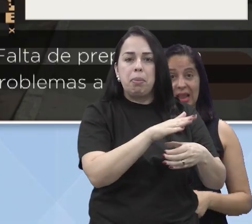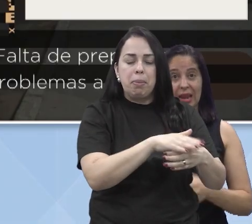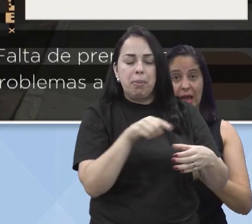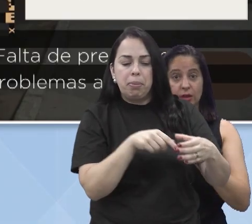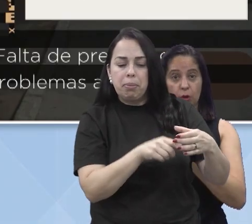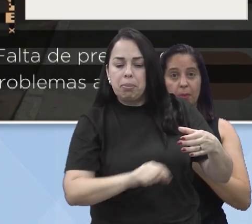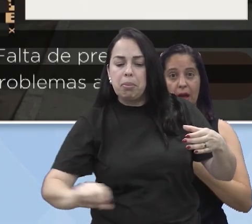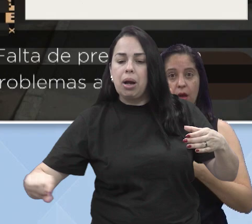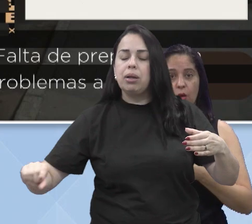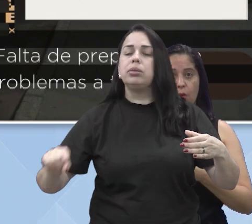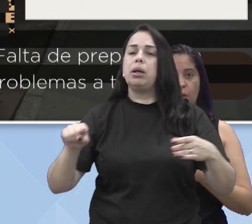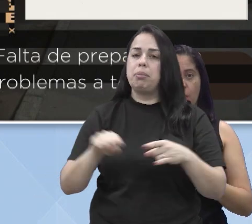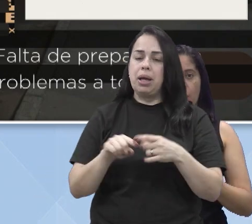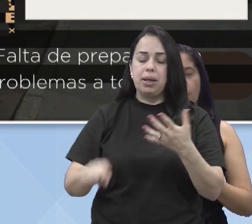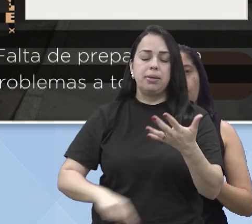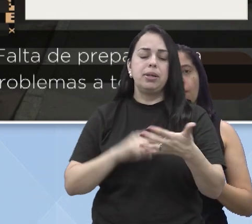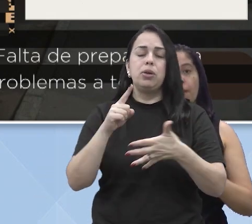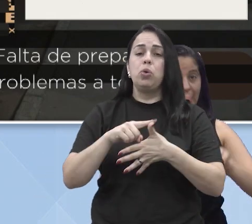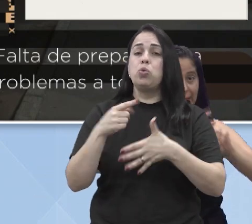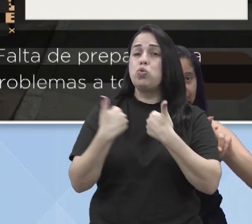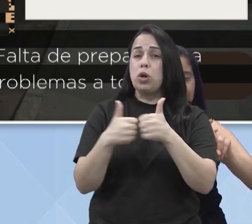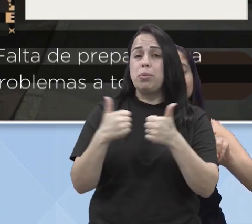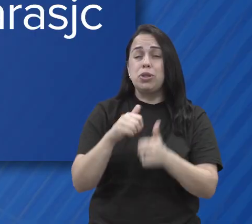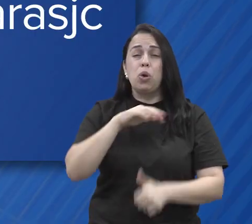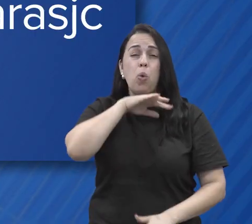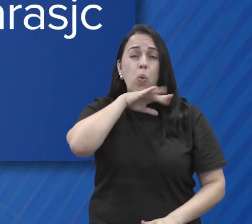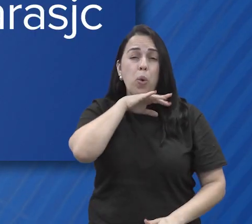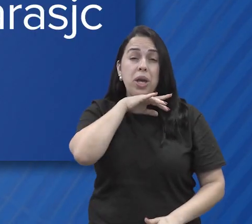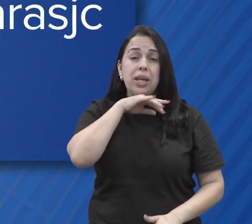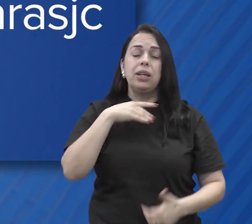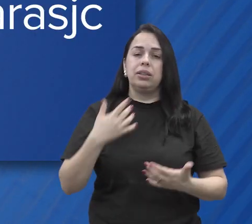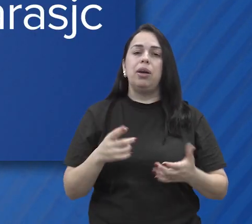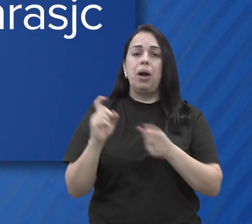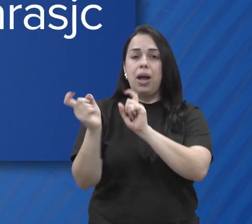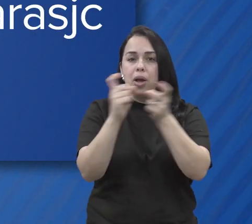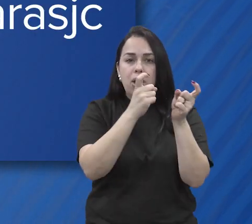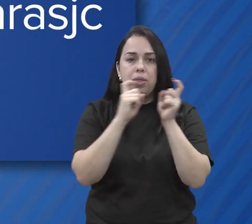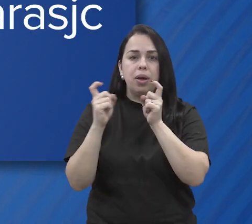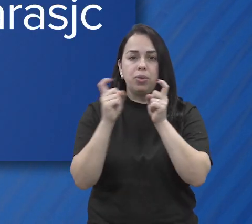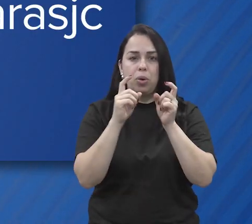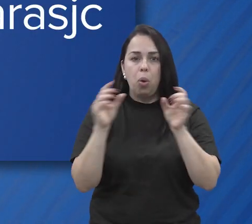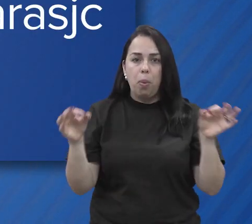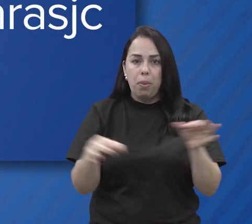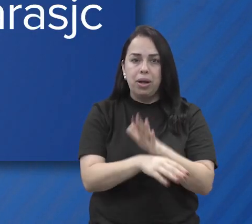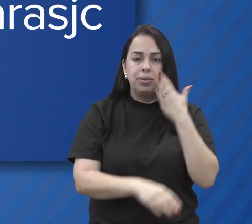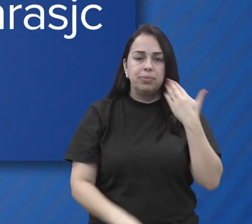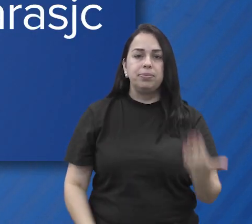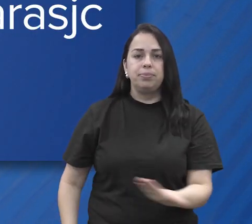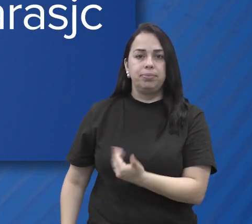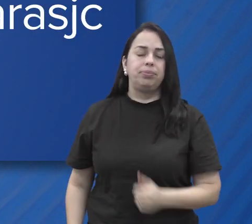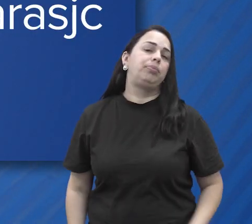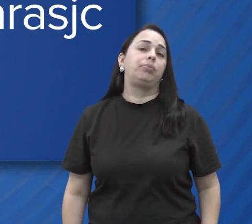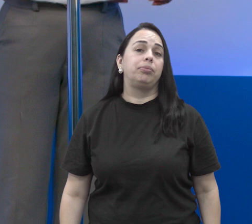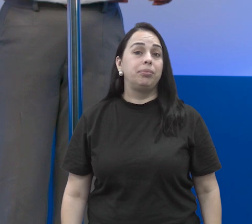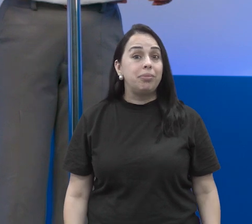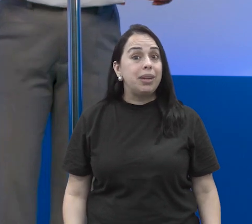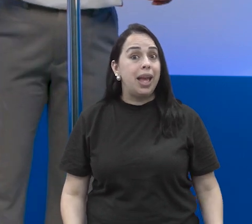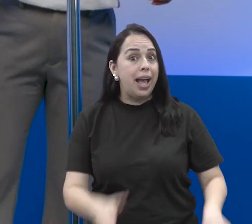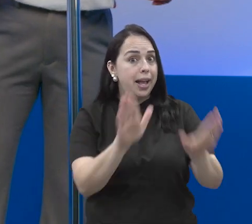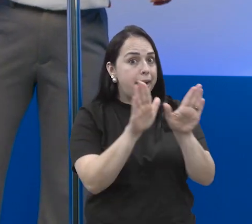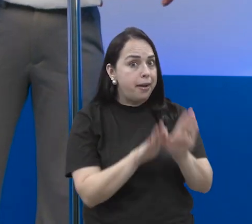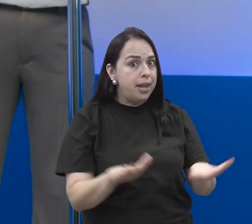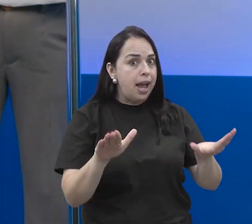e sucateamento dos ônibus do transporte coletivo. A sessão na íntegra você acompanha no nosso canal do YouTube.